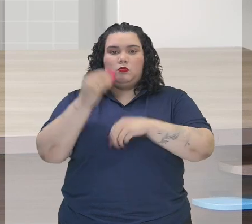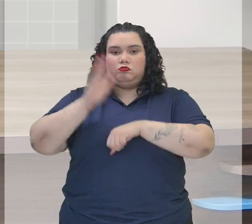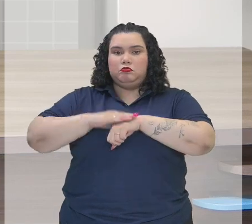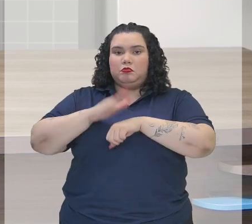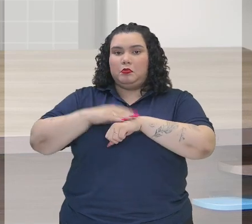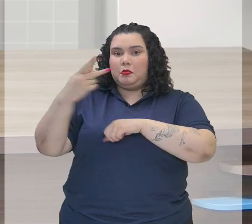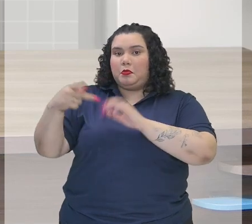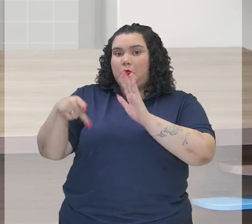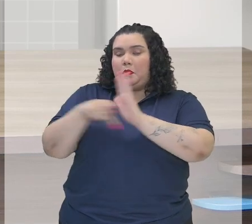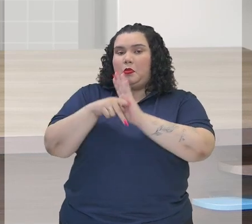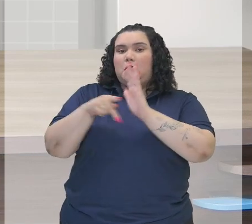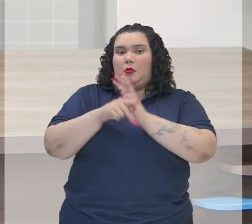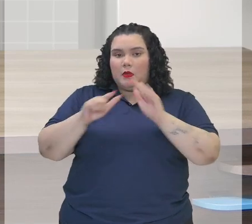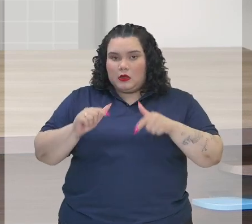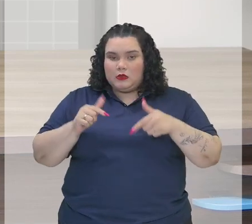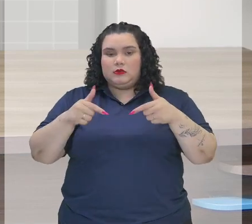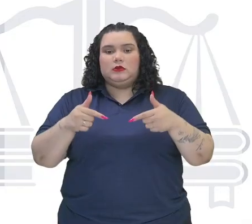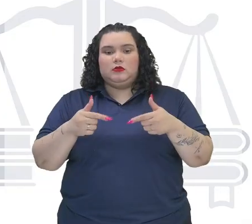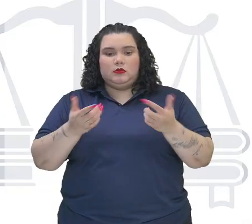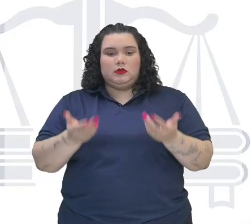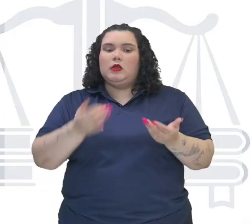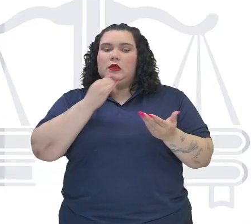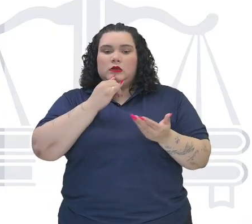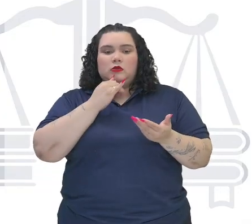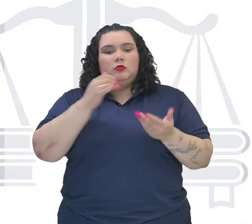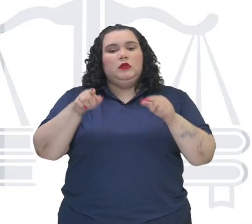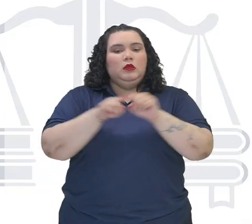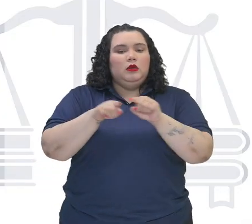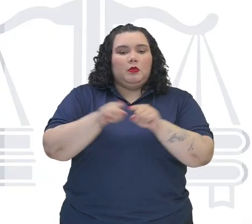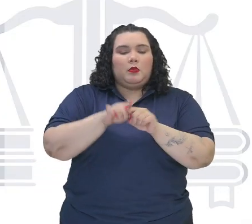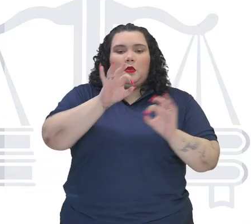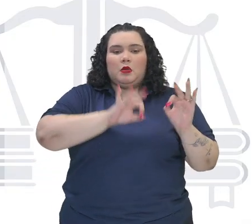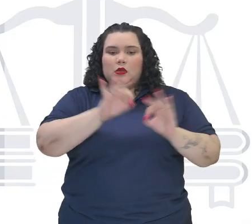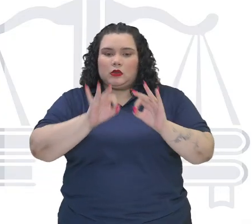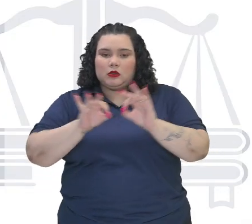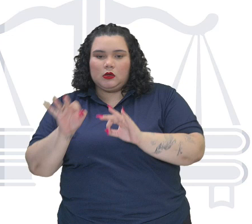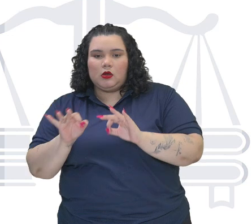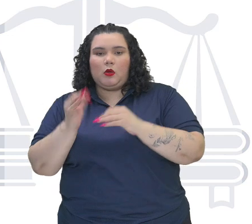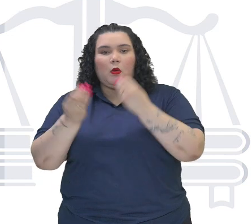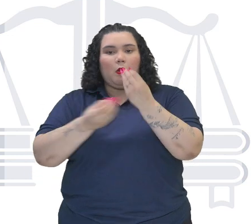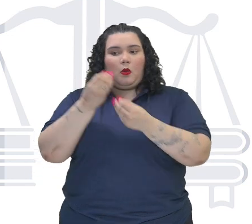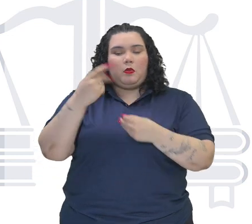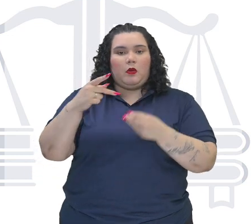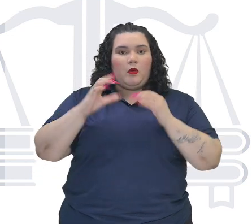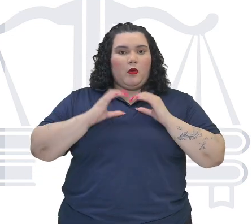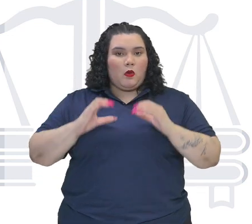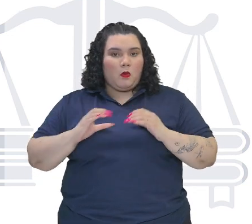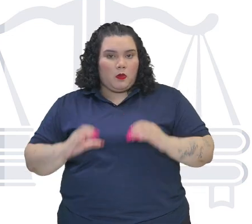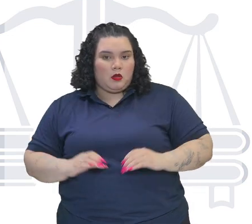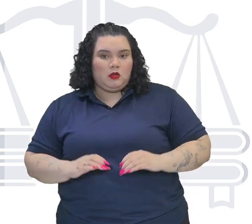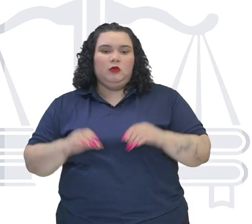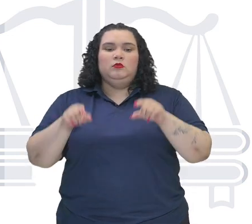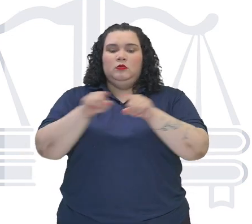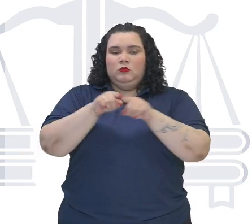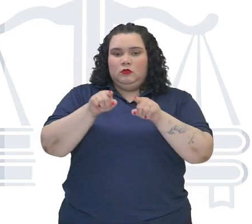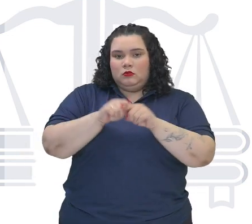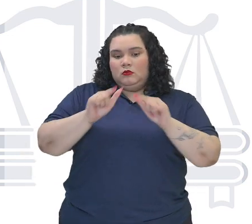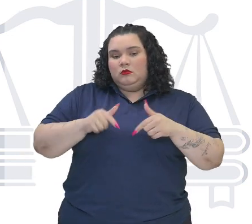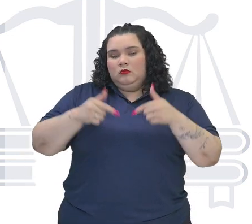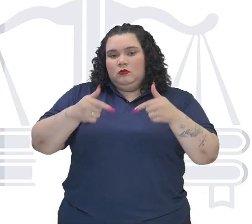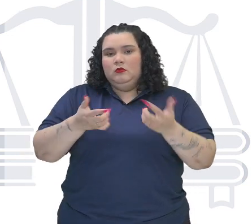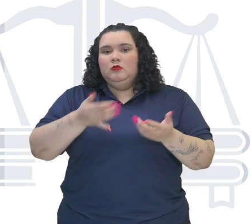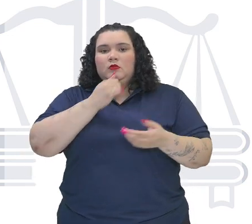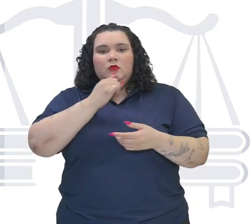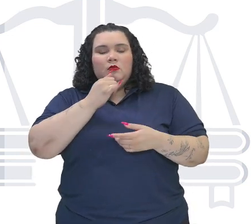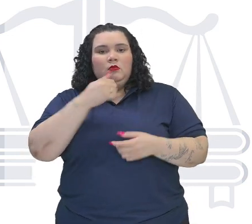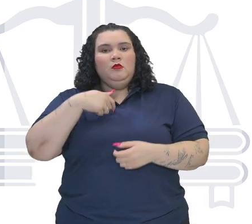ações. Assim como reorganizar as ações, ajustar os seus comportamentos e atitudes. Por exemplo, eu passo